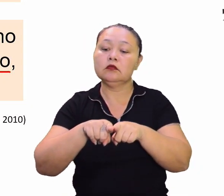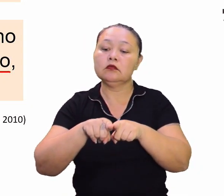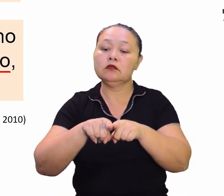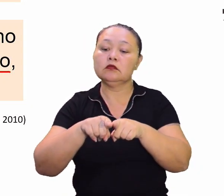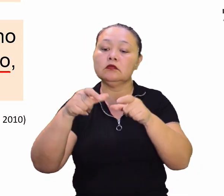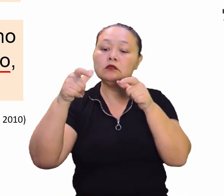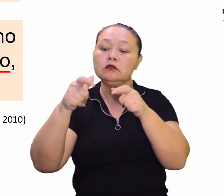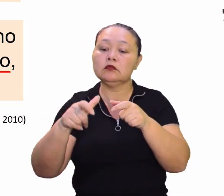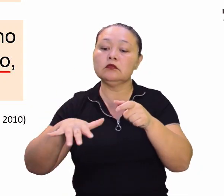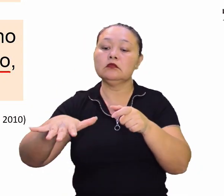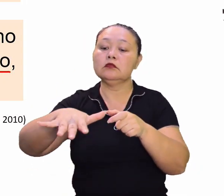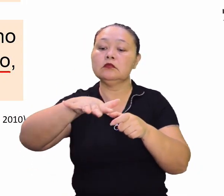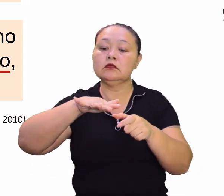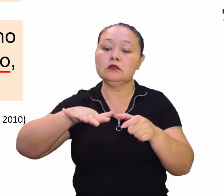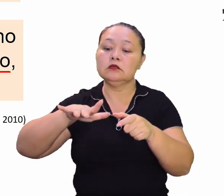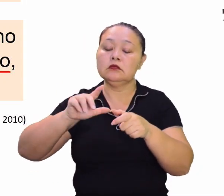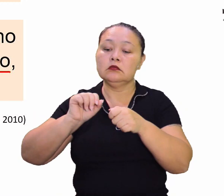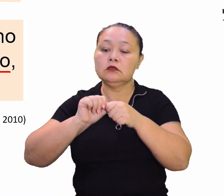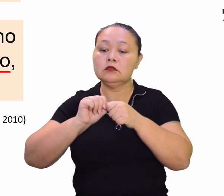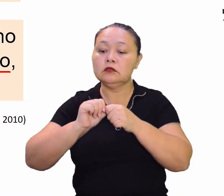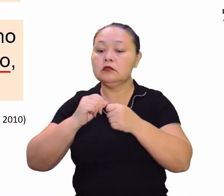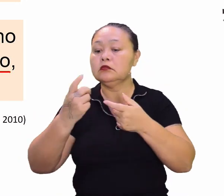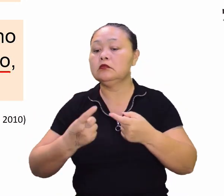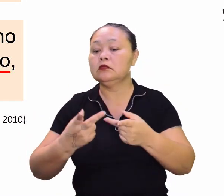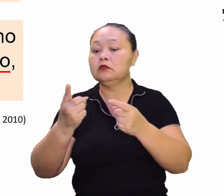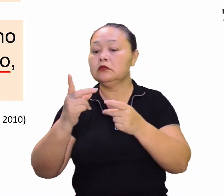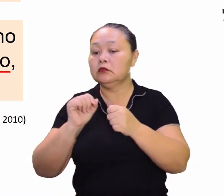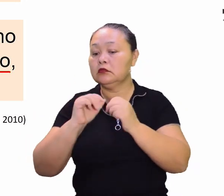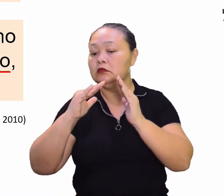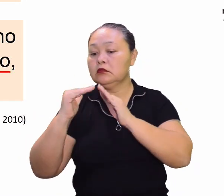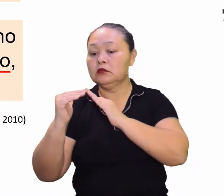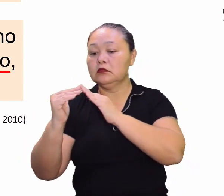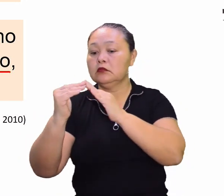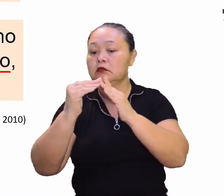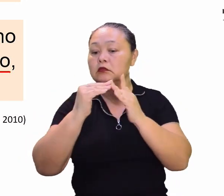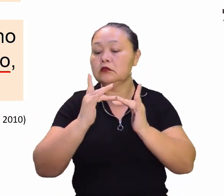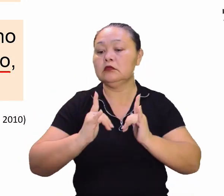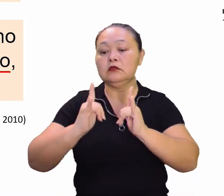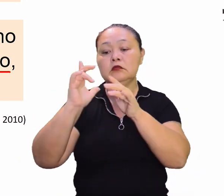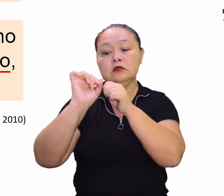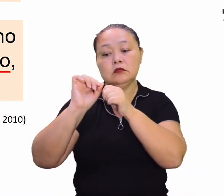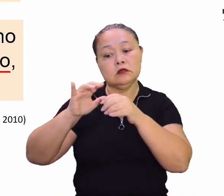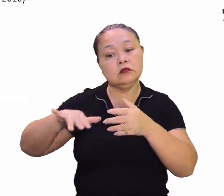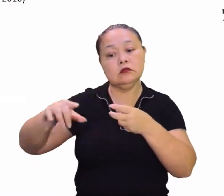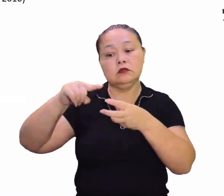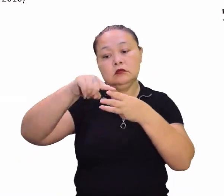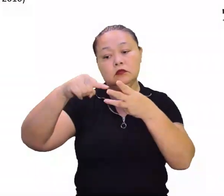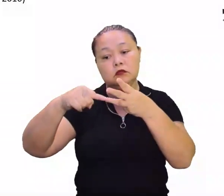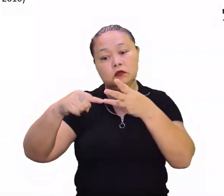setor imobiliário forte. Tudo isso no setor terciário.